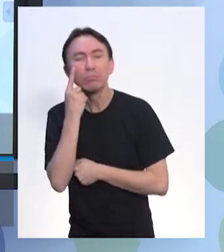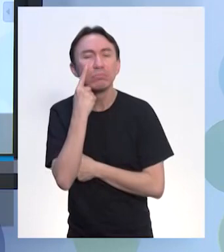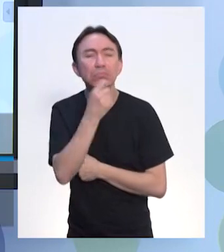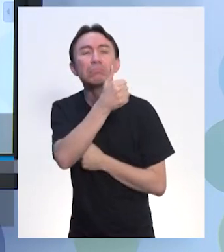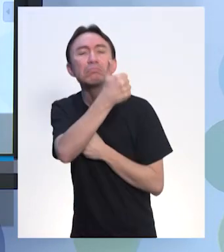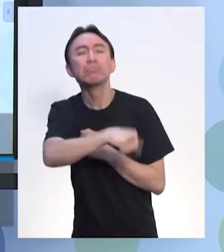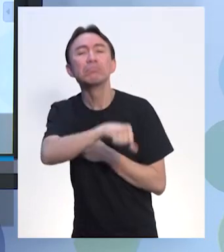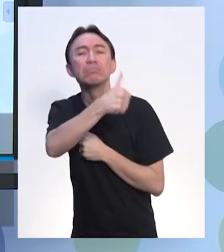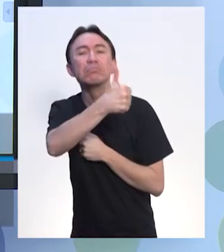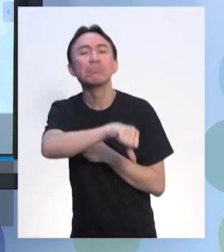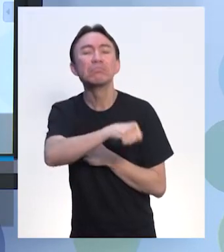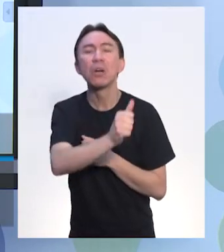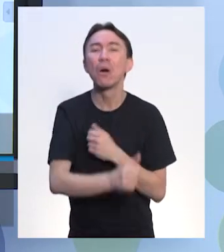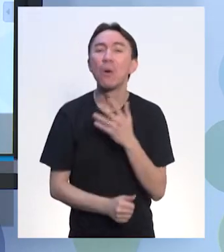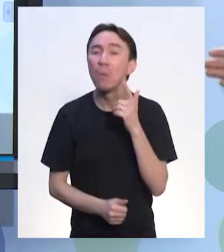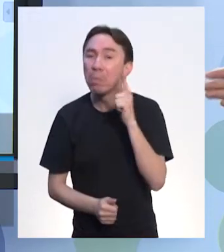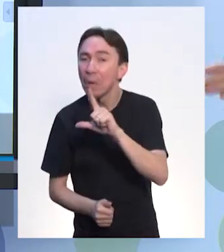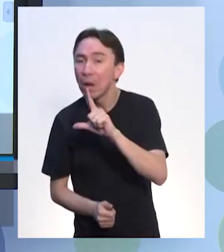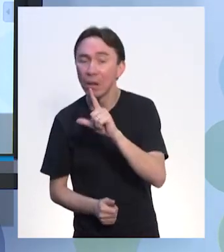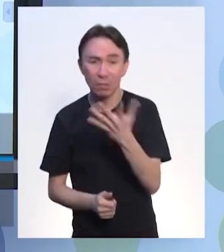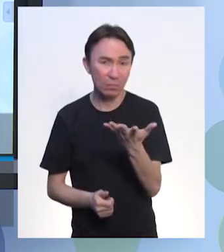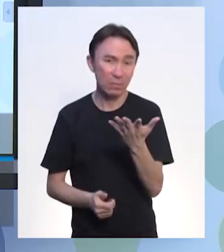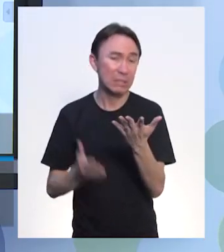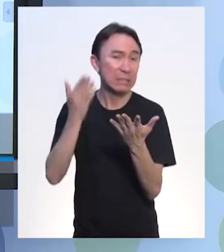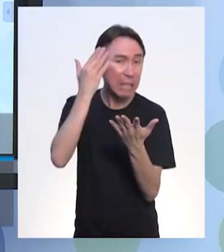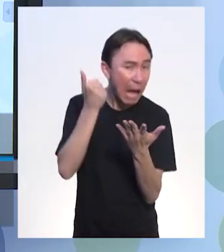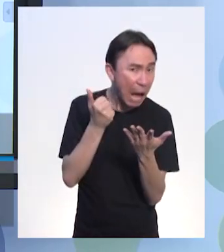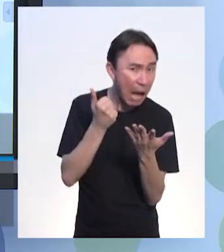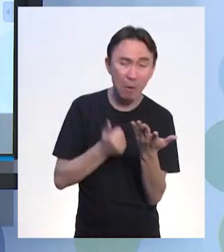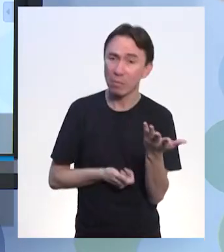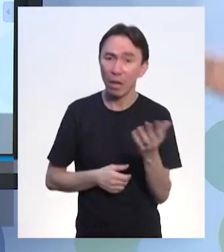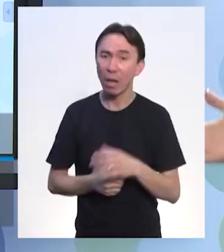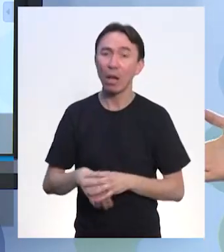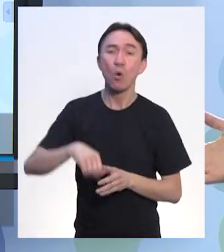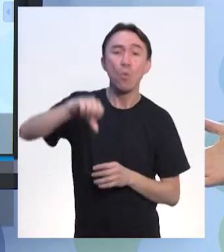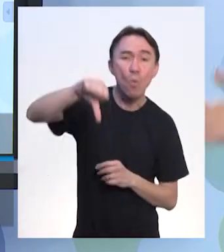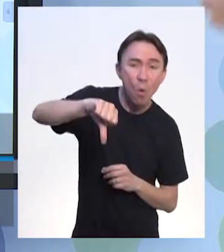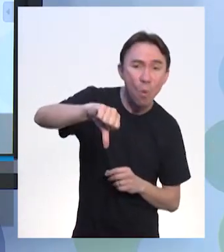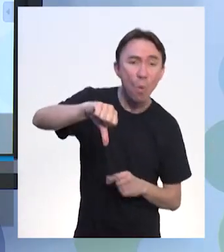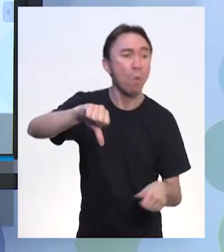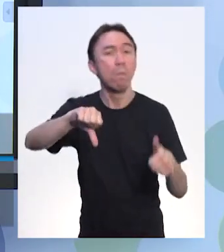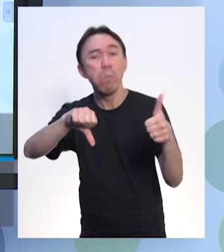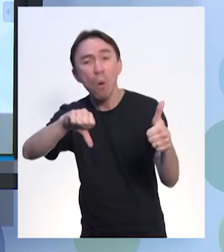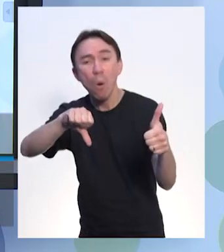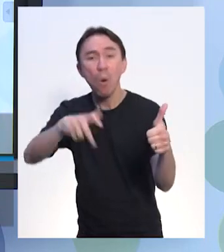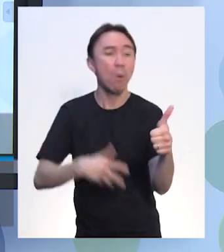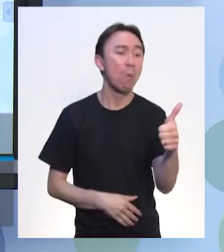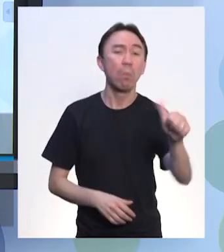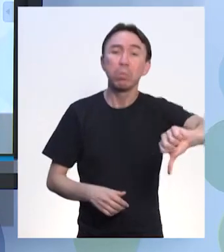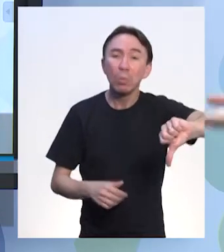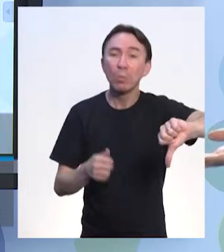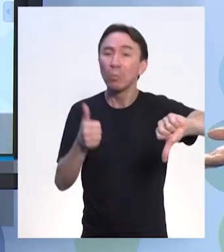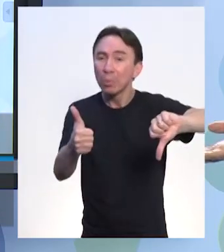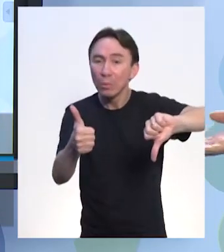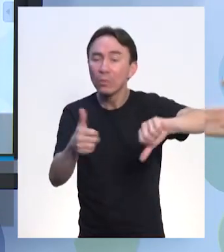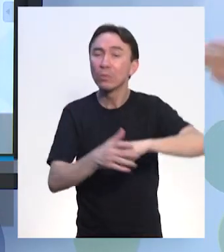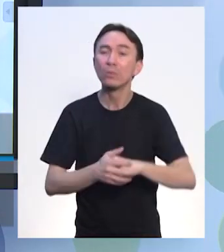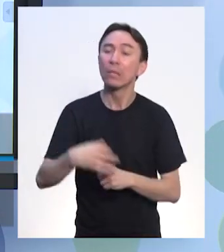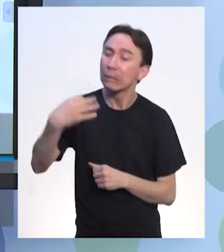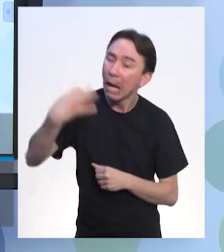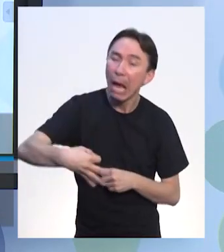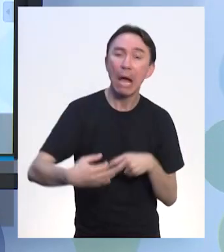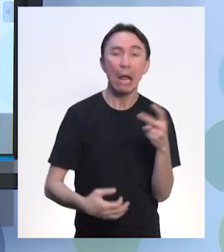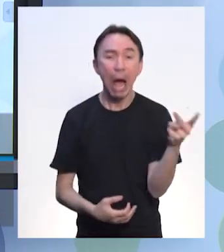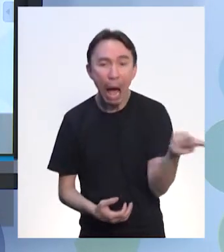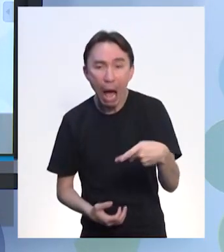esses debates, que eles são super Já relevantes. sabem o que é ruim, o que não é, o que é bom, o que é certo,